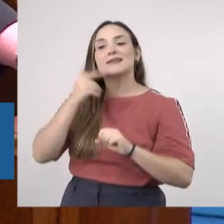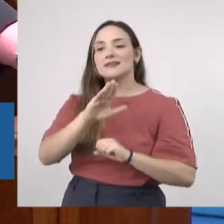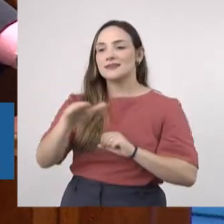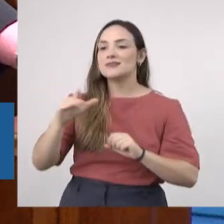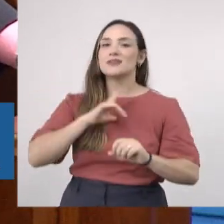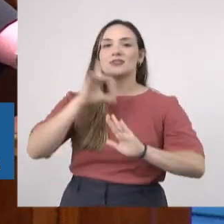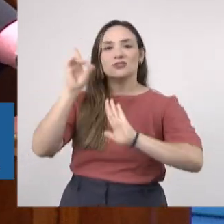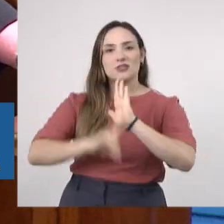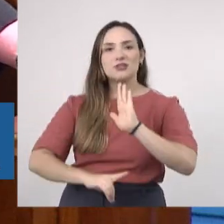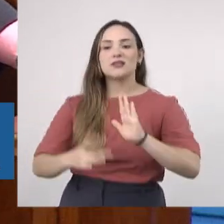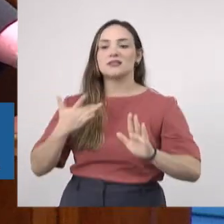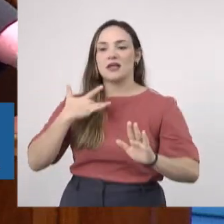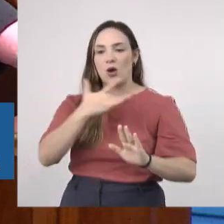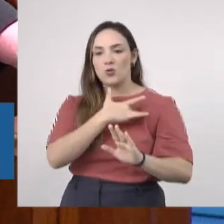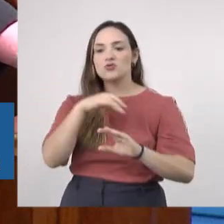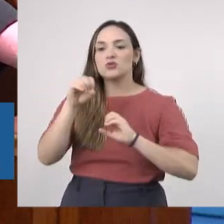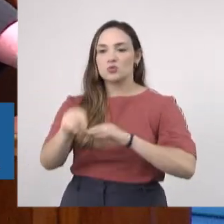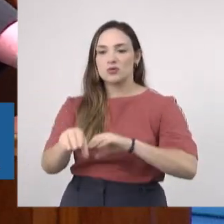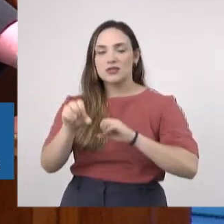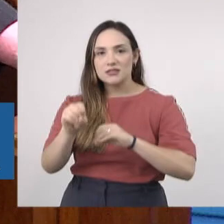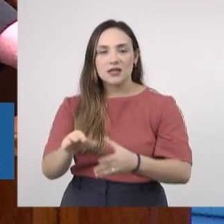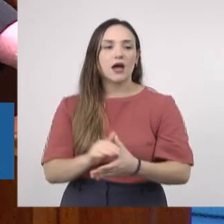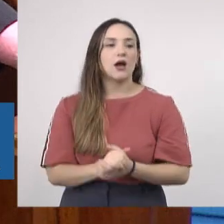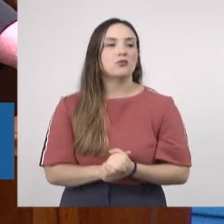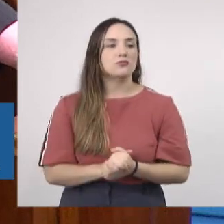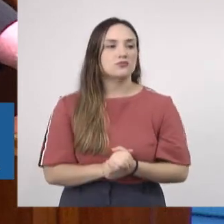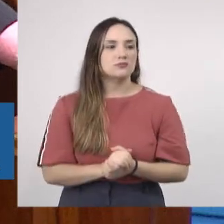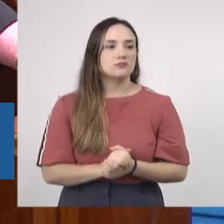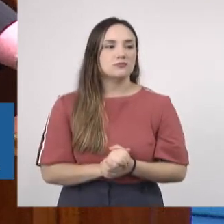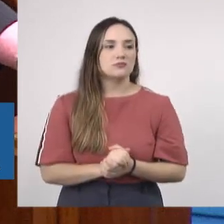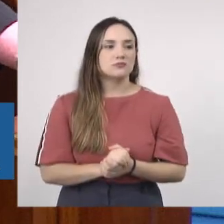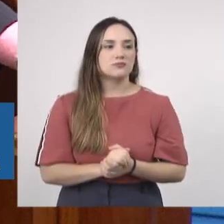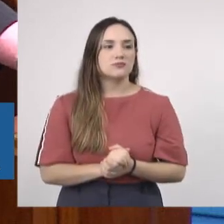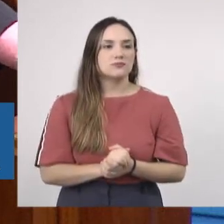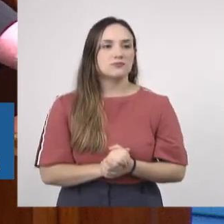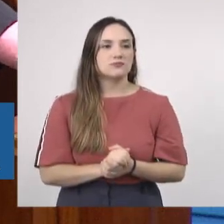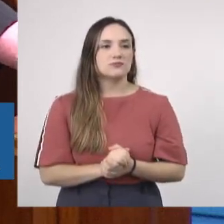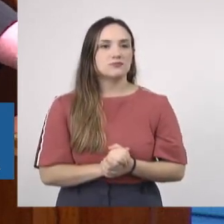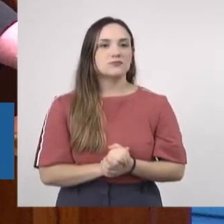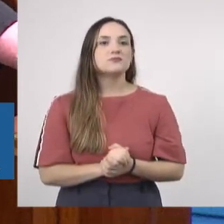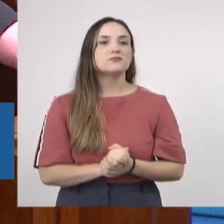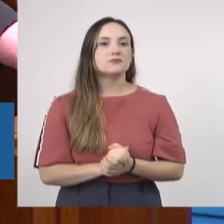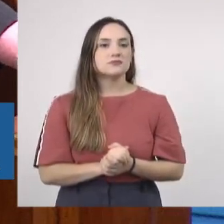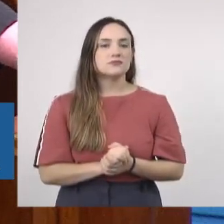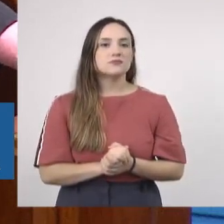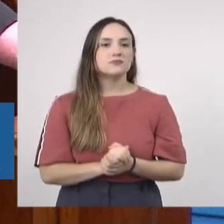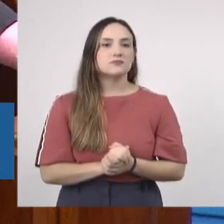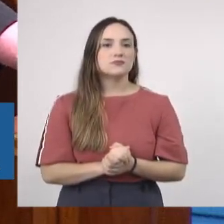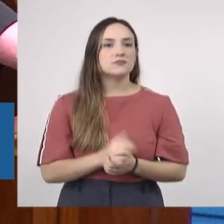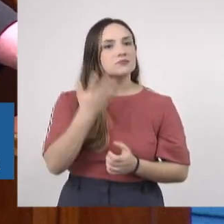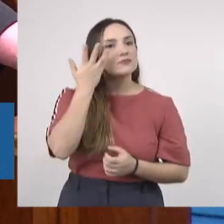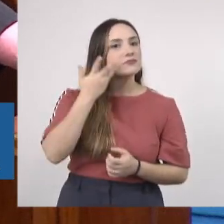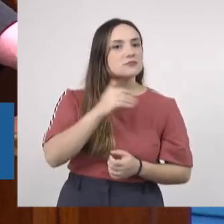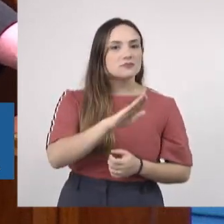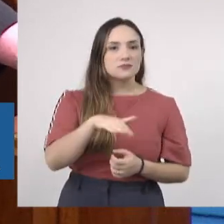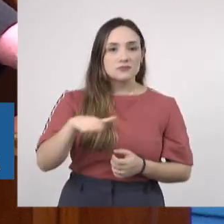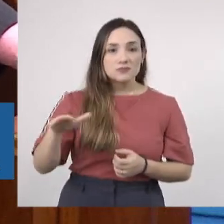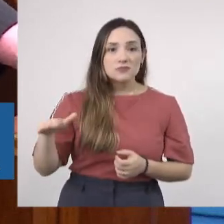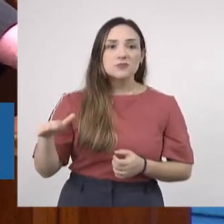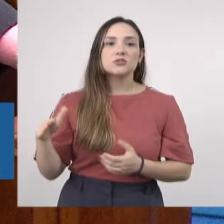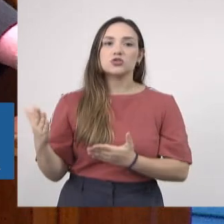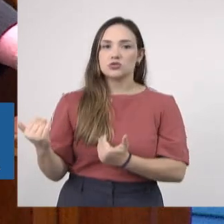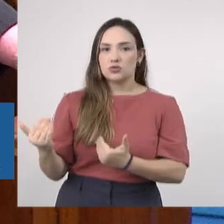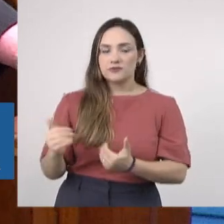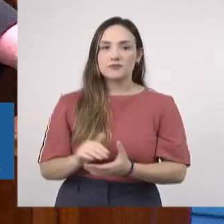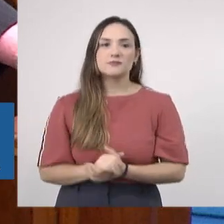segurança. E, pelo menos em tese, existe um sistema de defesa de direitos de criança e adolescente, que envolve